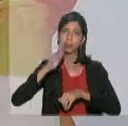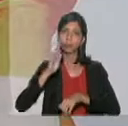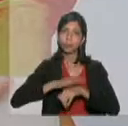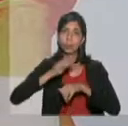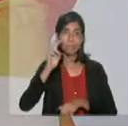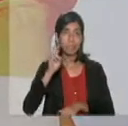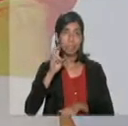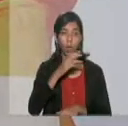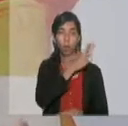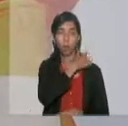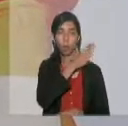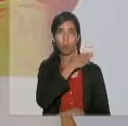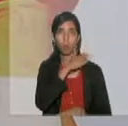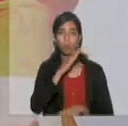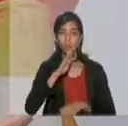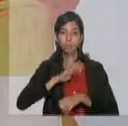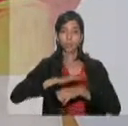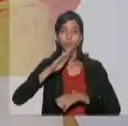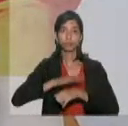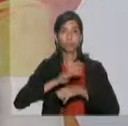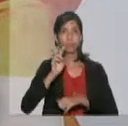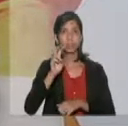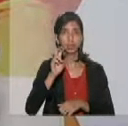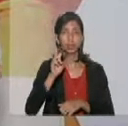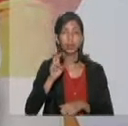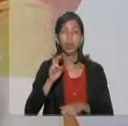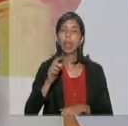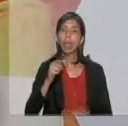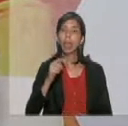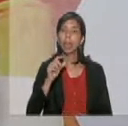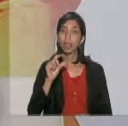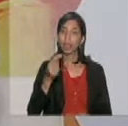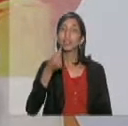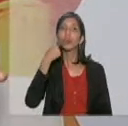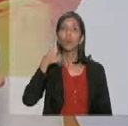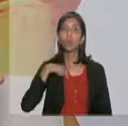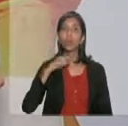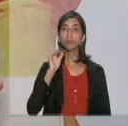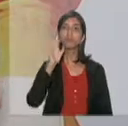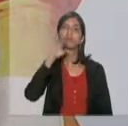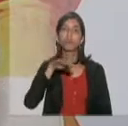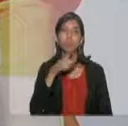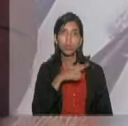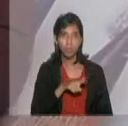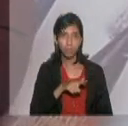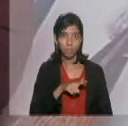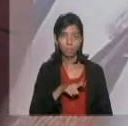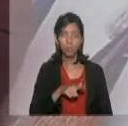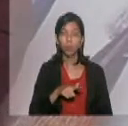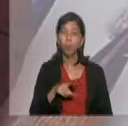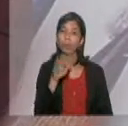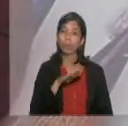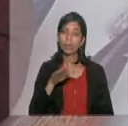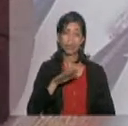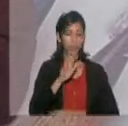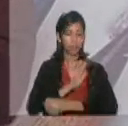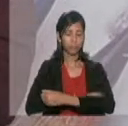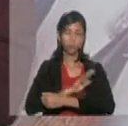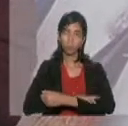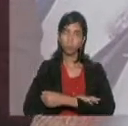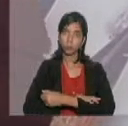e engasgar. Então tem que estar no ponto certo, tá? Um ponto que ele consiga mastigar com a gengiva. Não pode oferecer alimentos